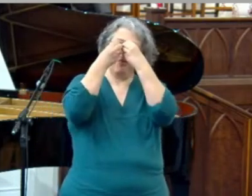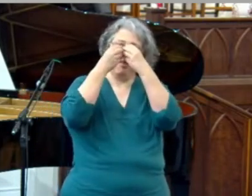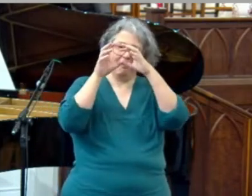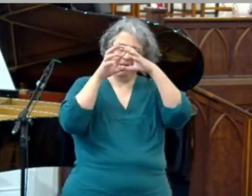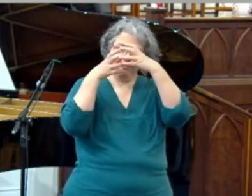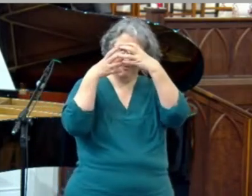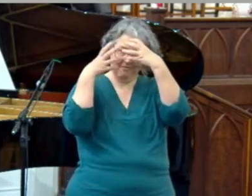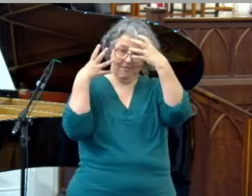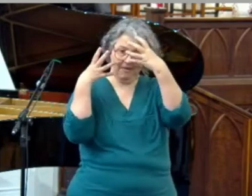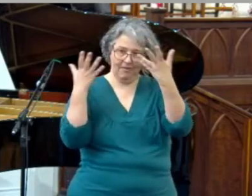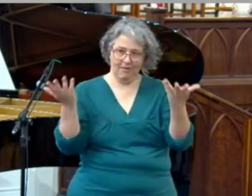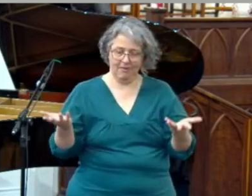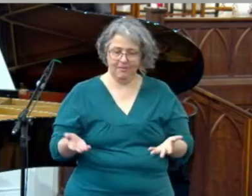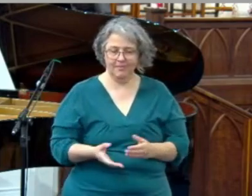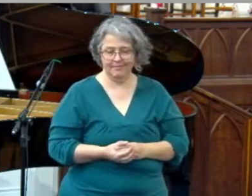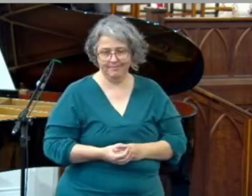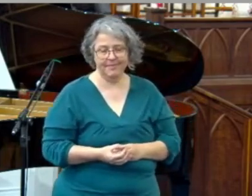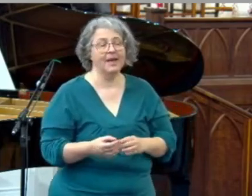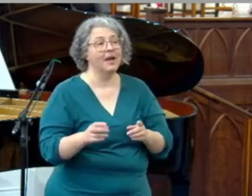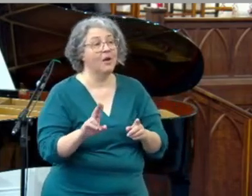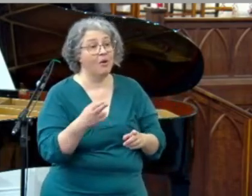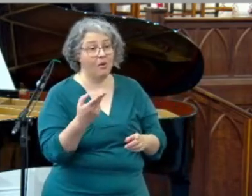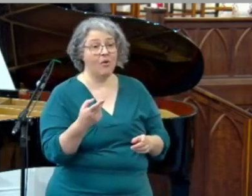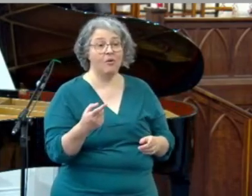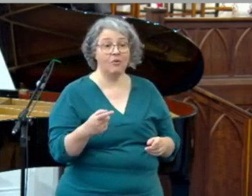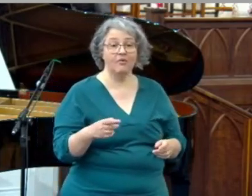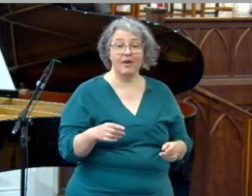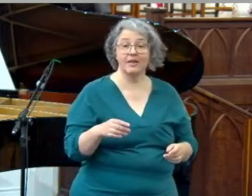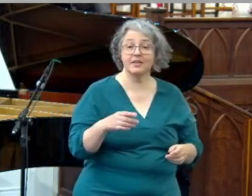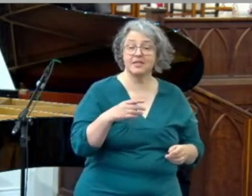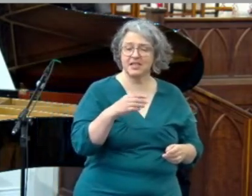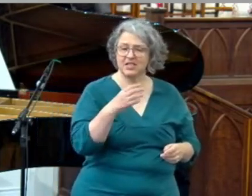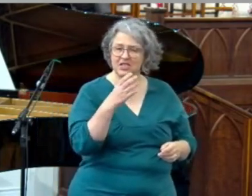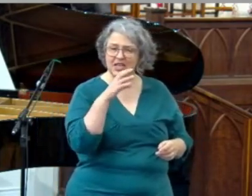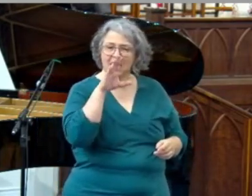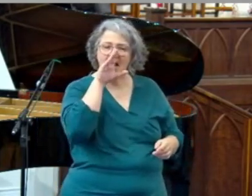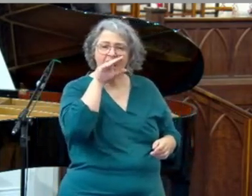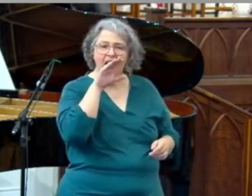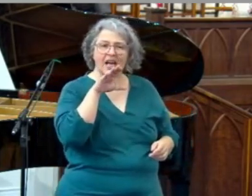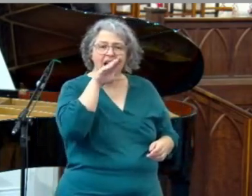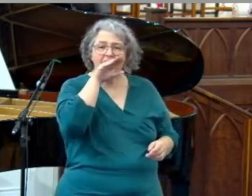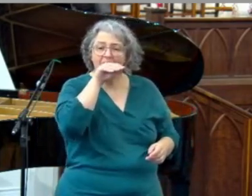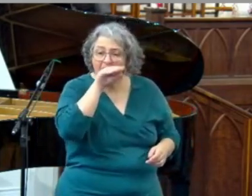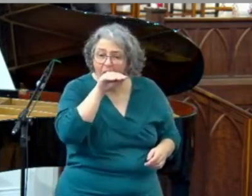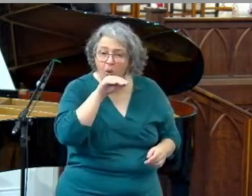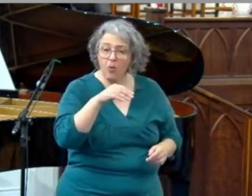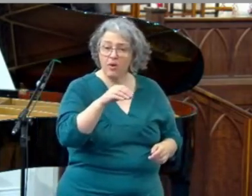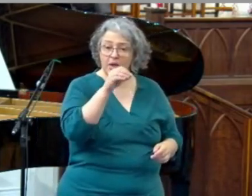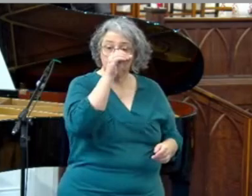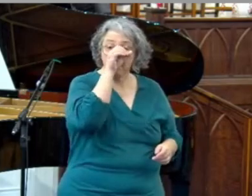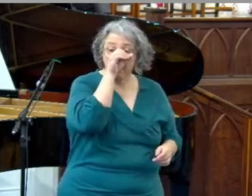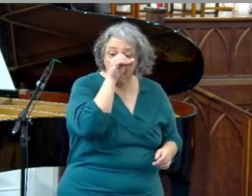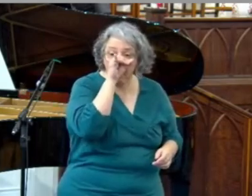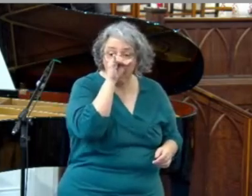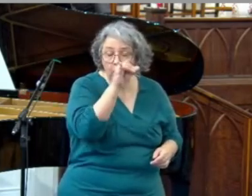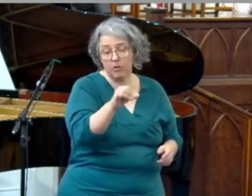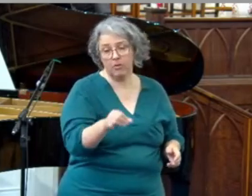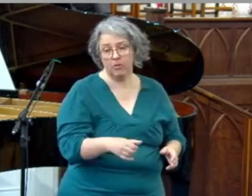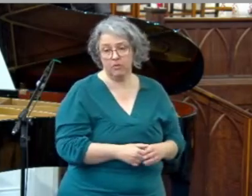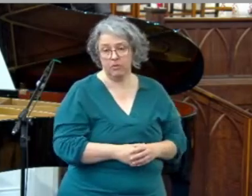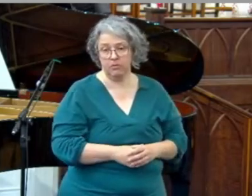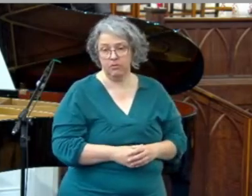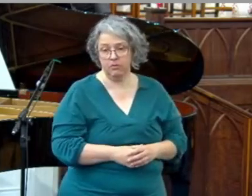pérolas se entenda a mensagem do Evangelho. Queridos, Cristo